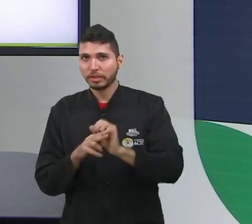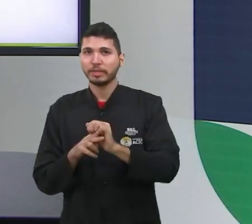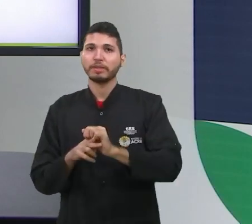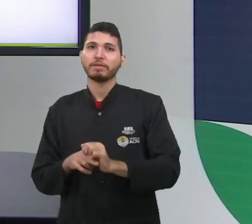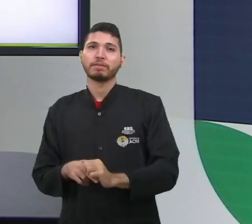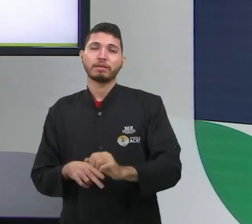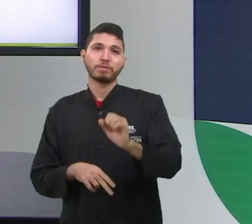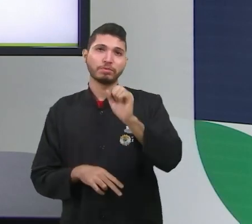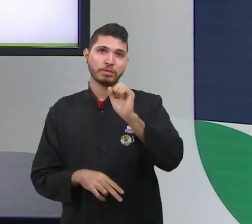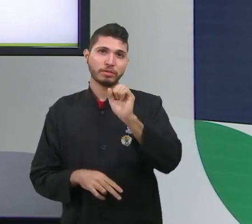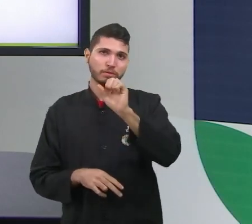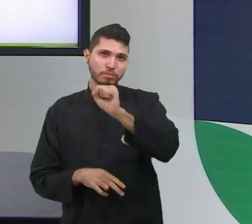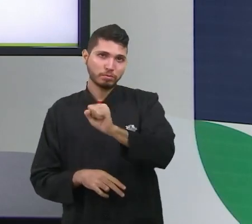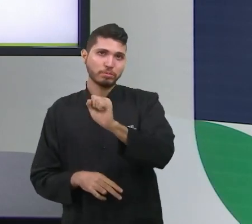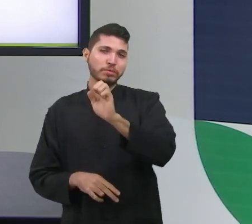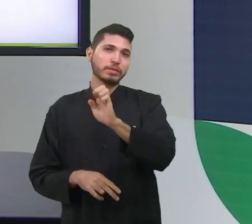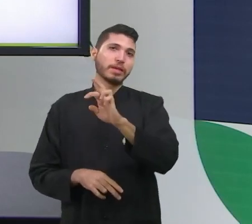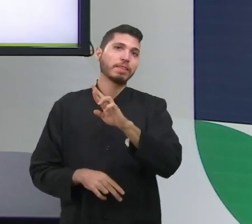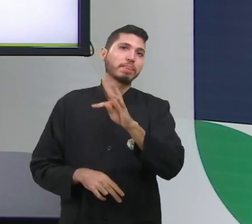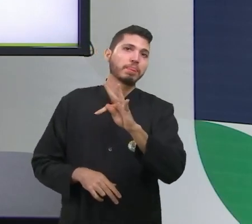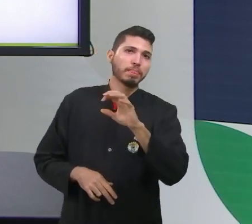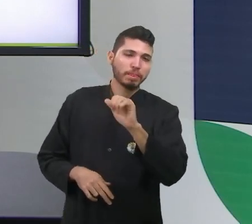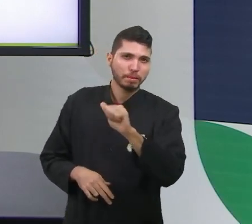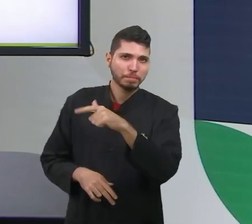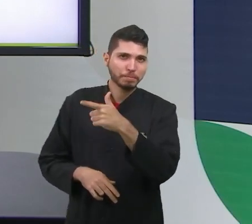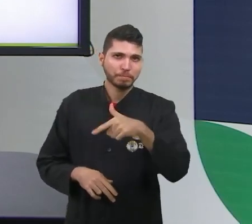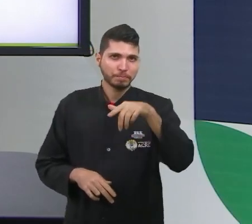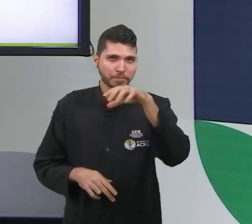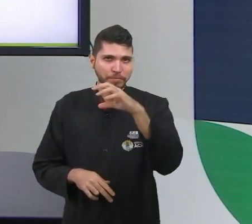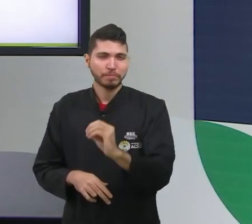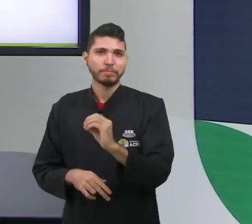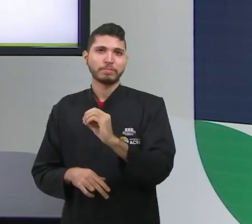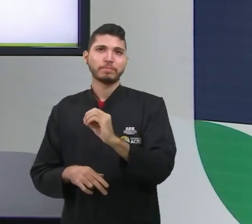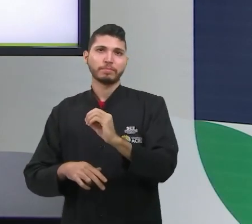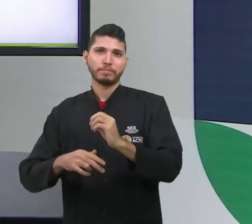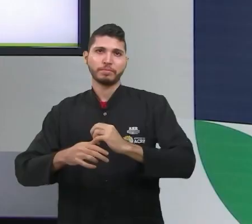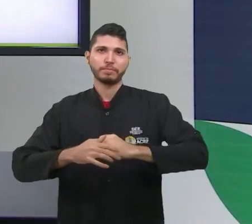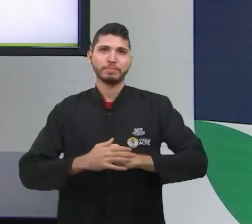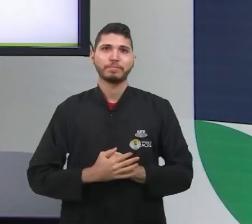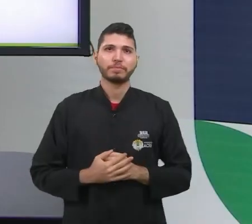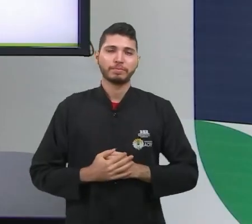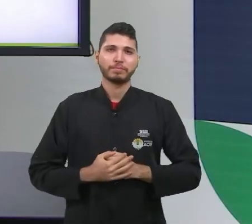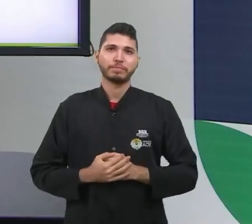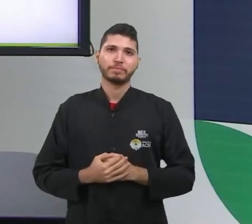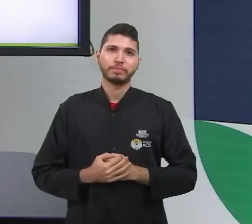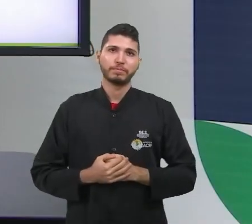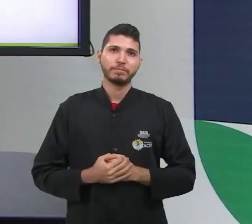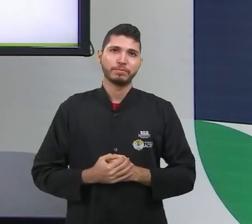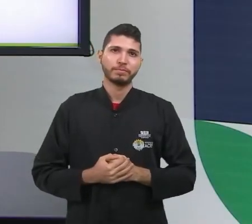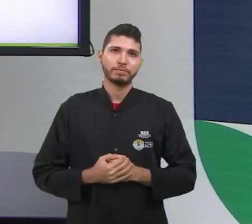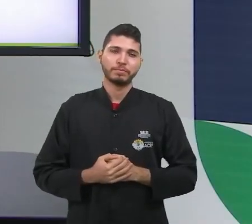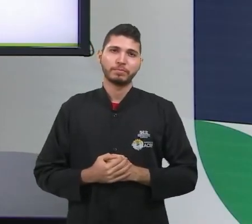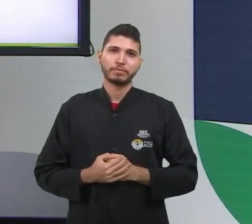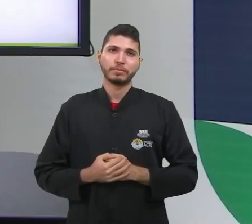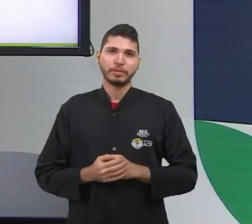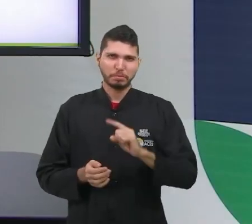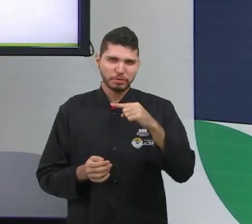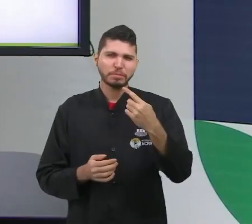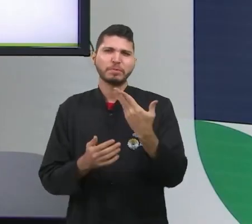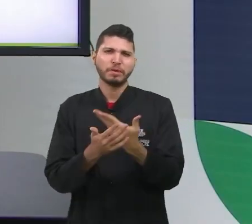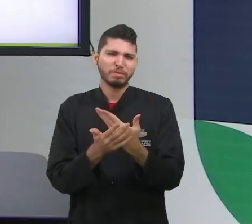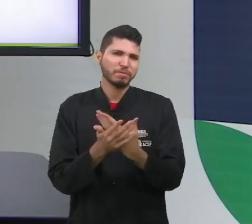sertão nordestino, ok? E nós podemos falar disso, talvez em uma próxima aula, seria